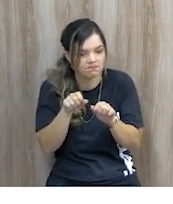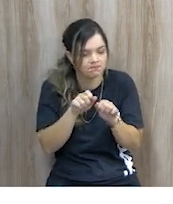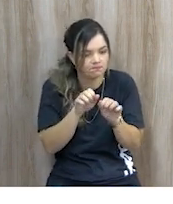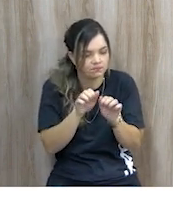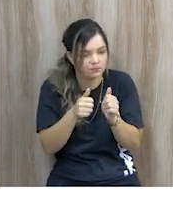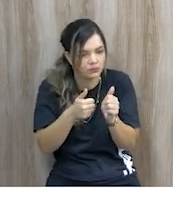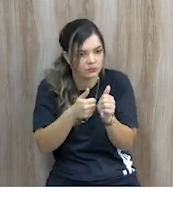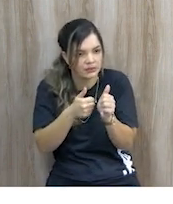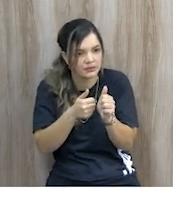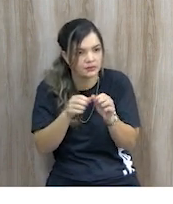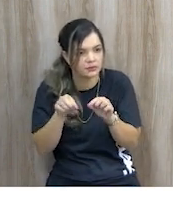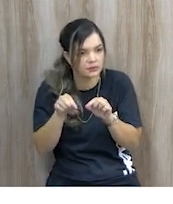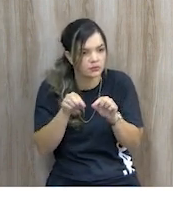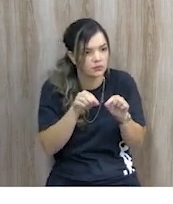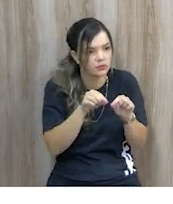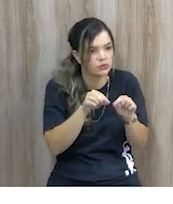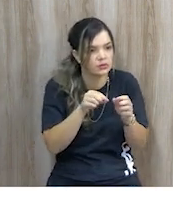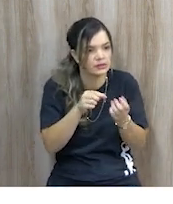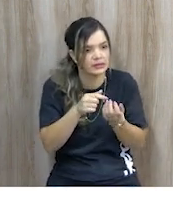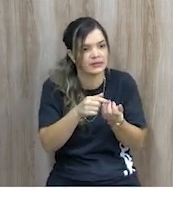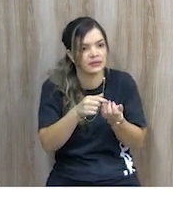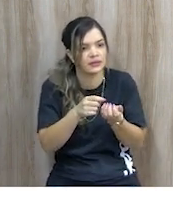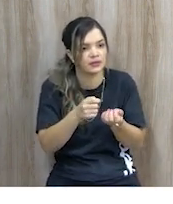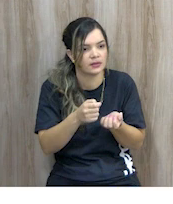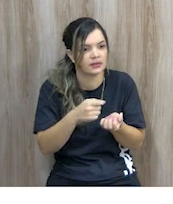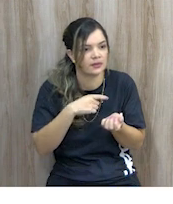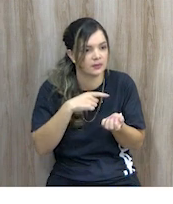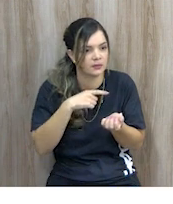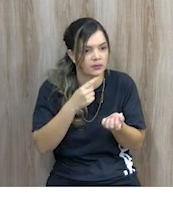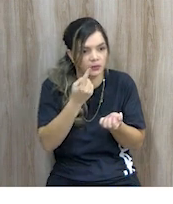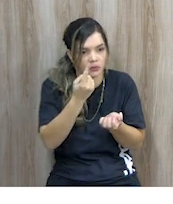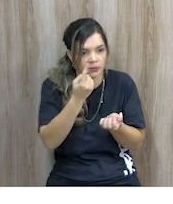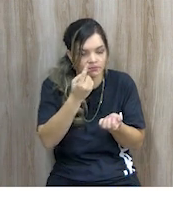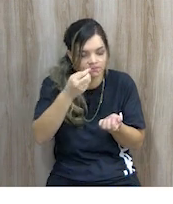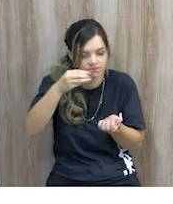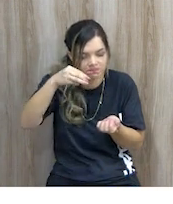este ponto. Vai faltar 1 milímetro para eu conseguir recobrimento total.